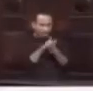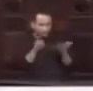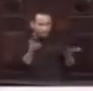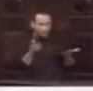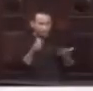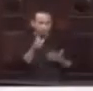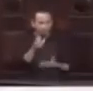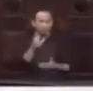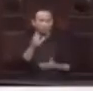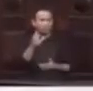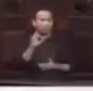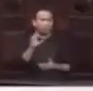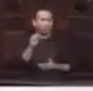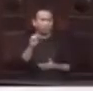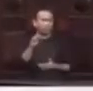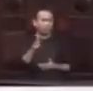também.